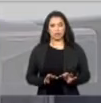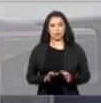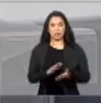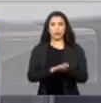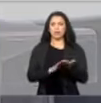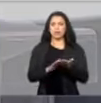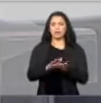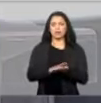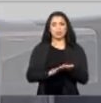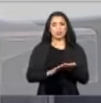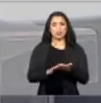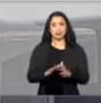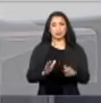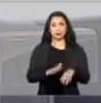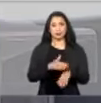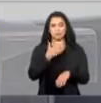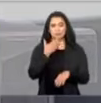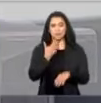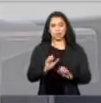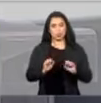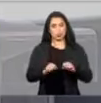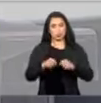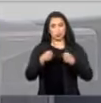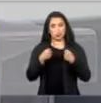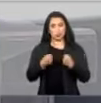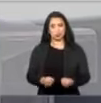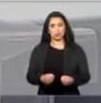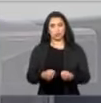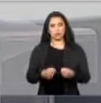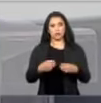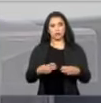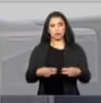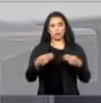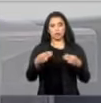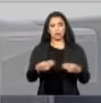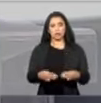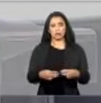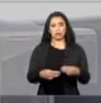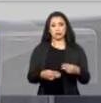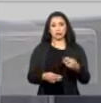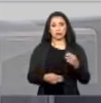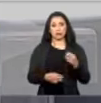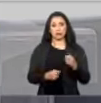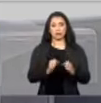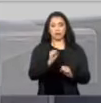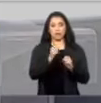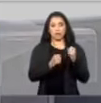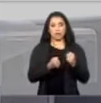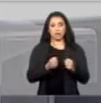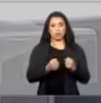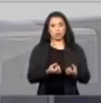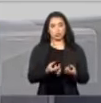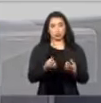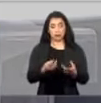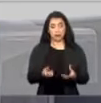do que a conjugação de esforços do Ministério da Indústria e Comércio com os do Ministério da